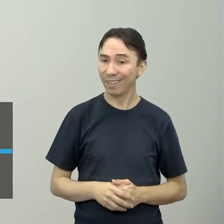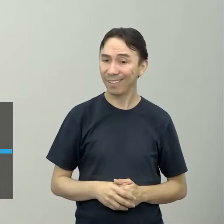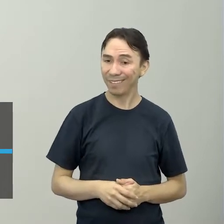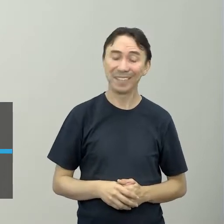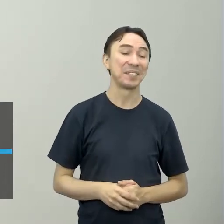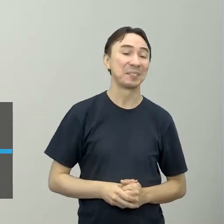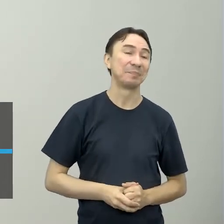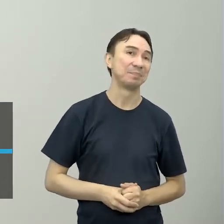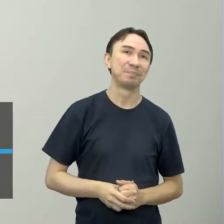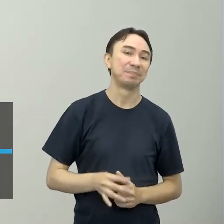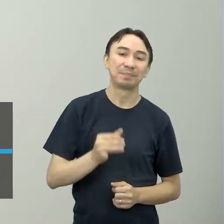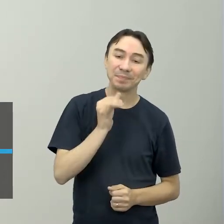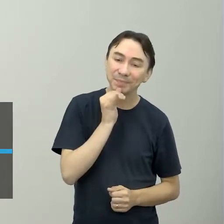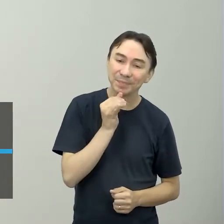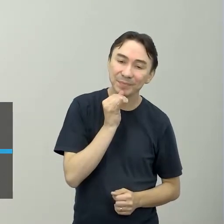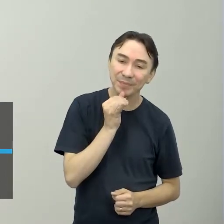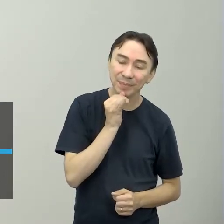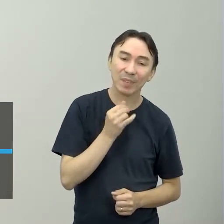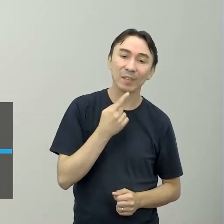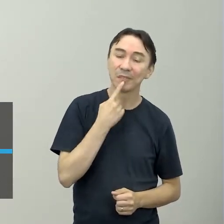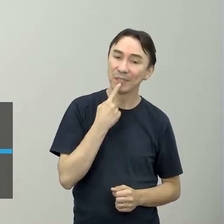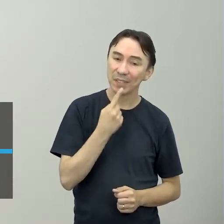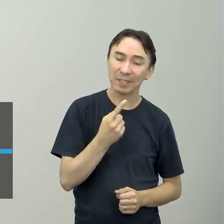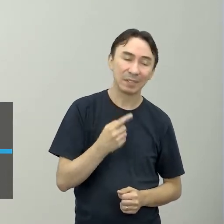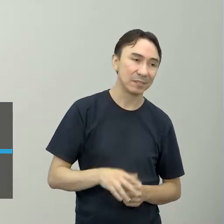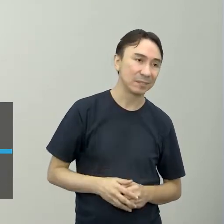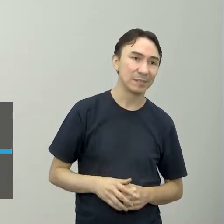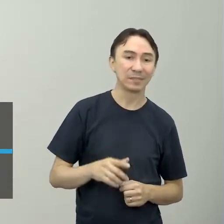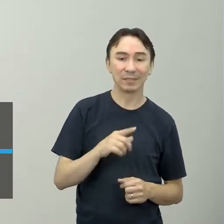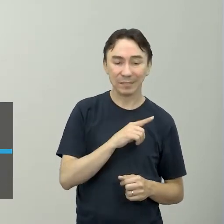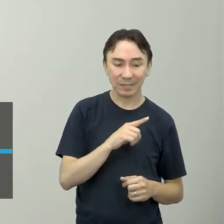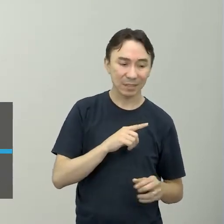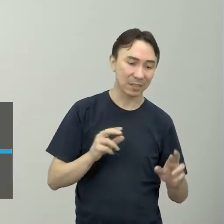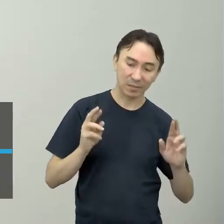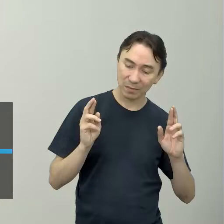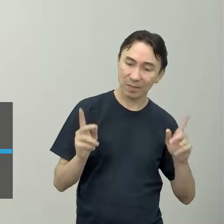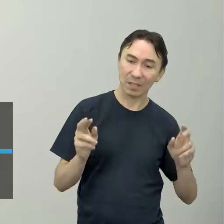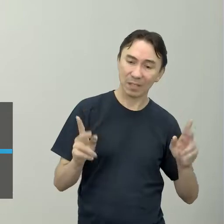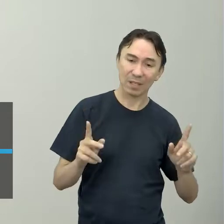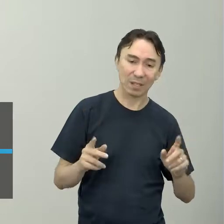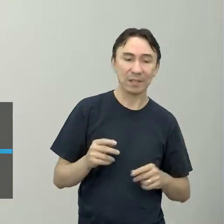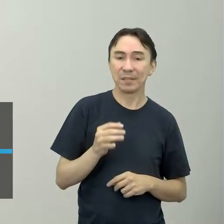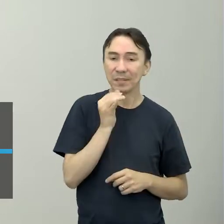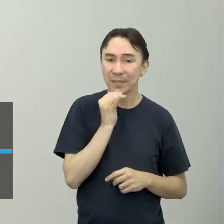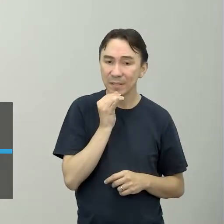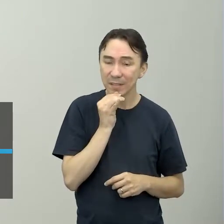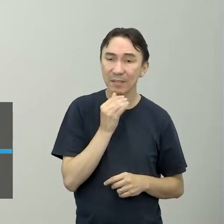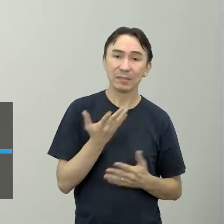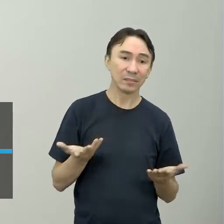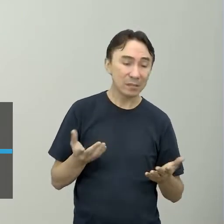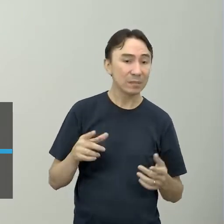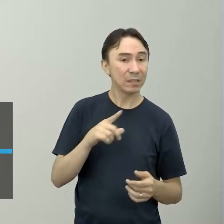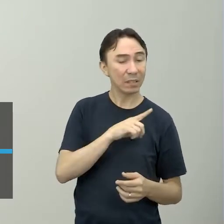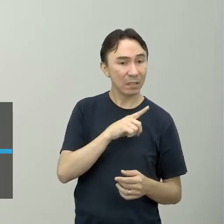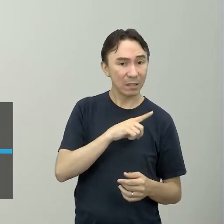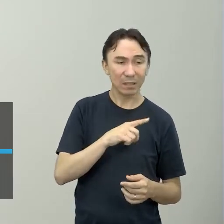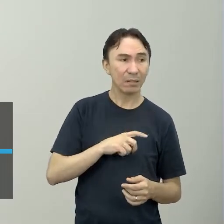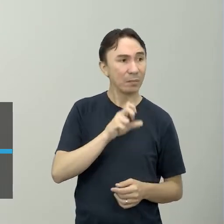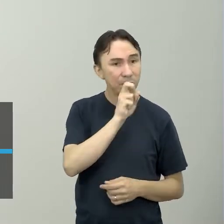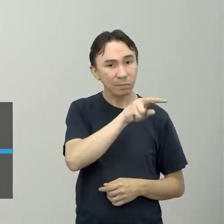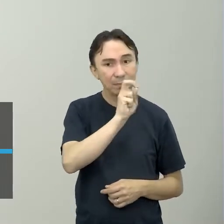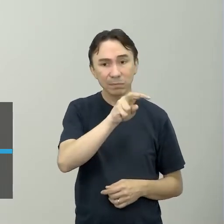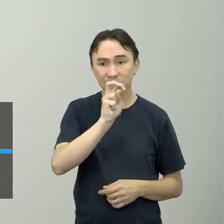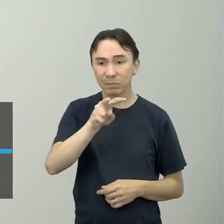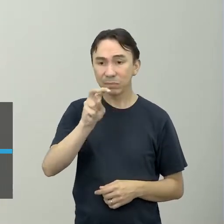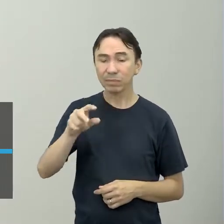Quando a gente fala, né, principalmente sobre a diferença, né, vocês falam, mas a gente vê ciência ao nosso redor o tempo todo. A